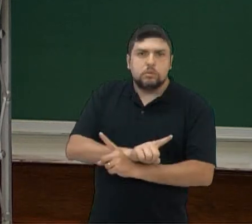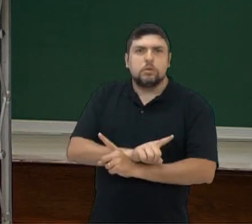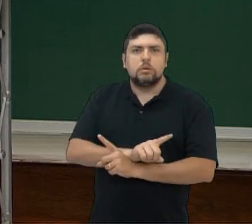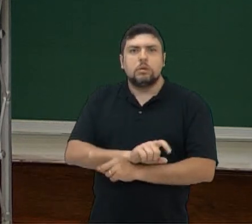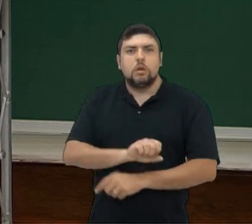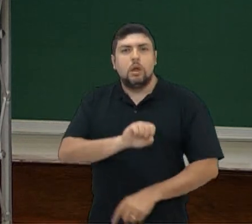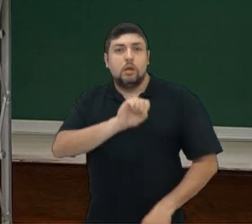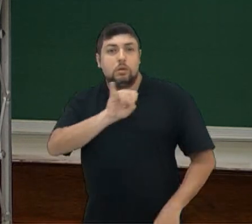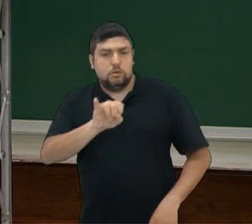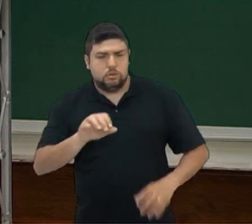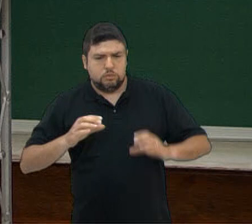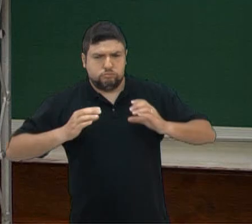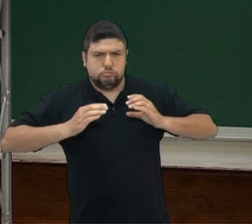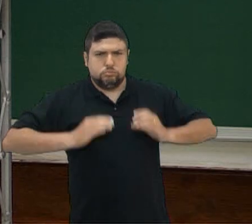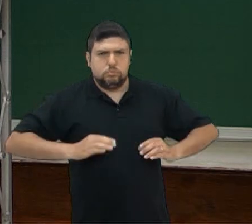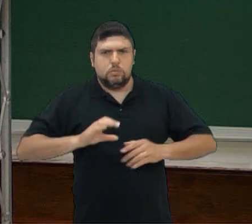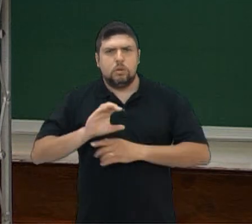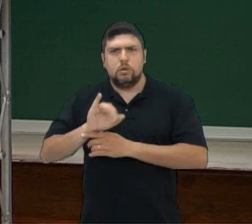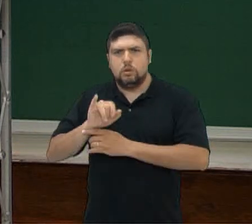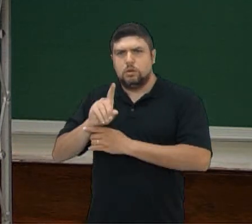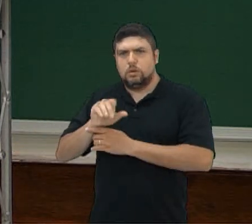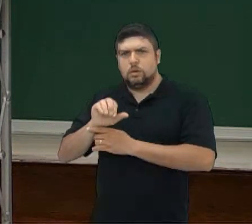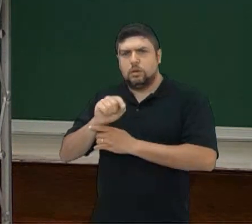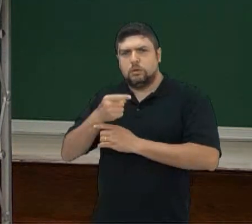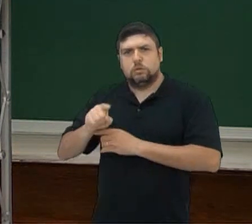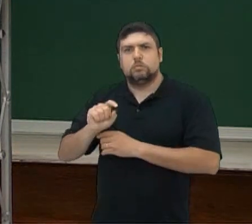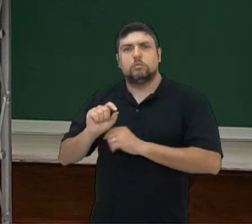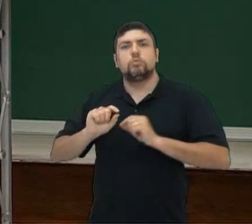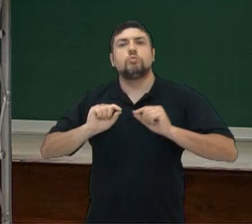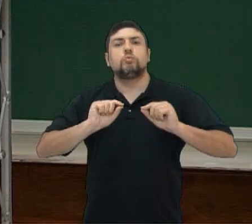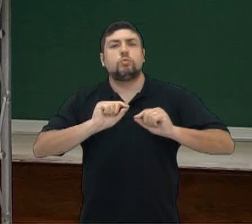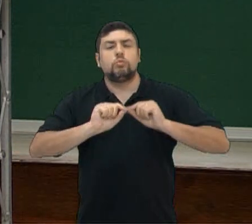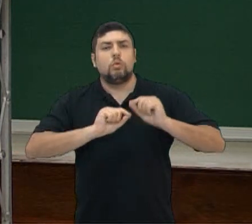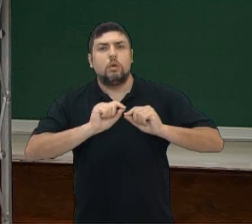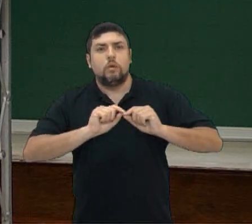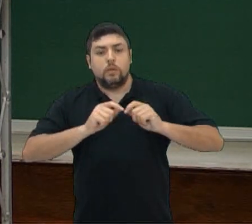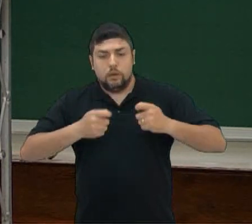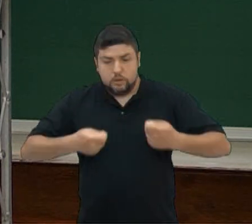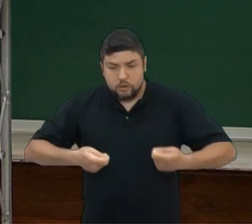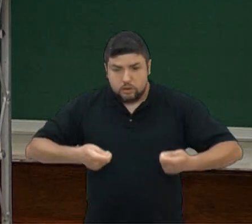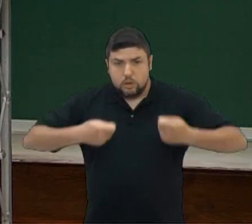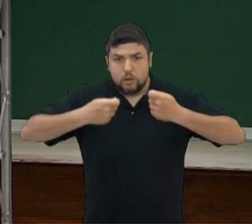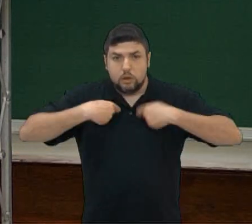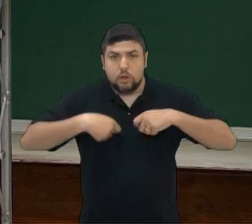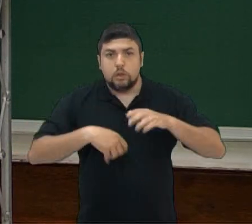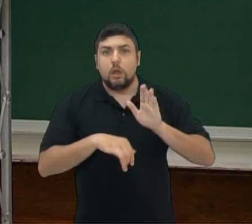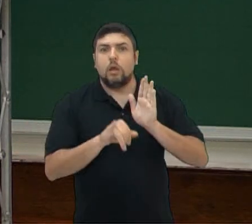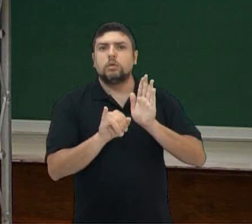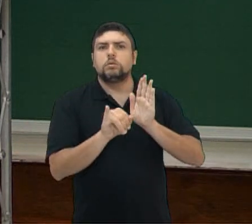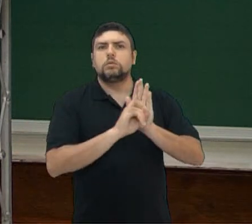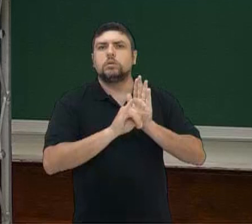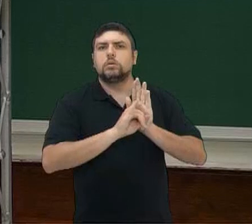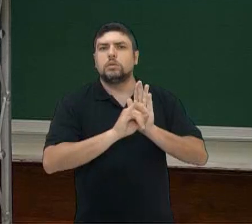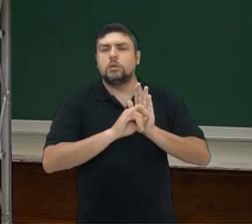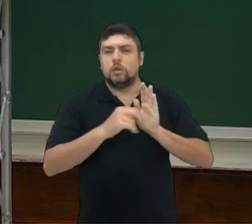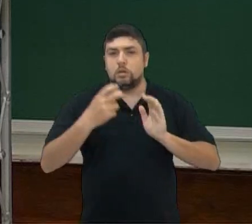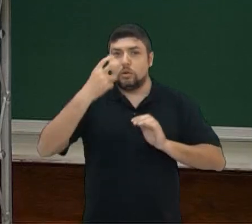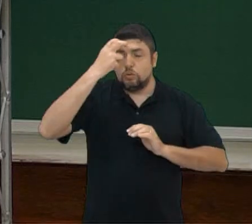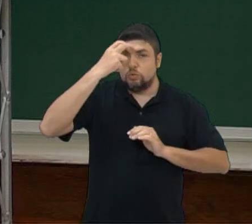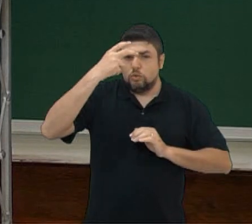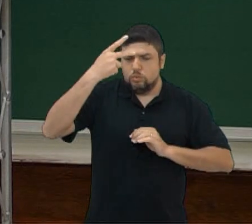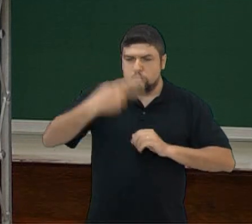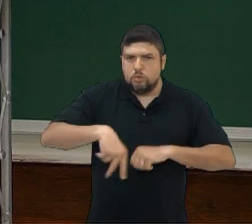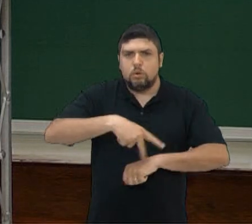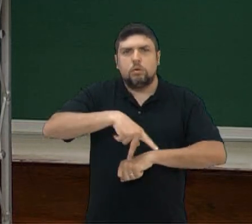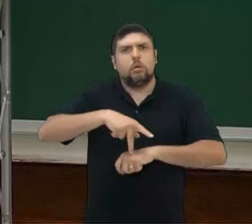se reforça o homem cidadão, né, os direitos de cidadão, a identidade nacional e cultural aumenta